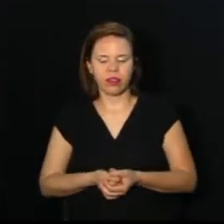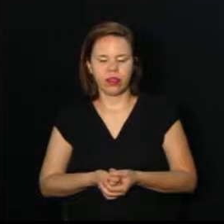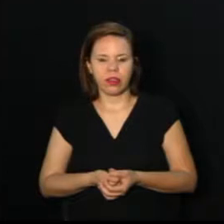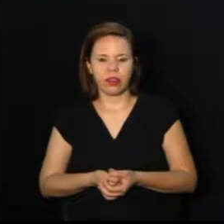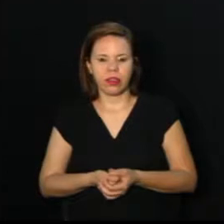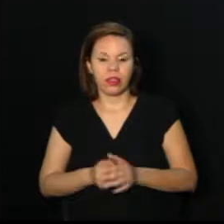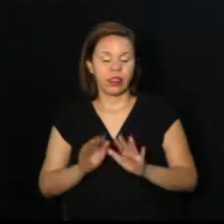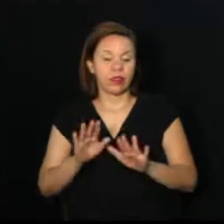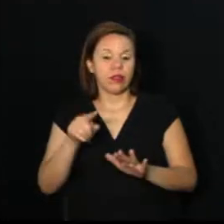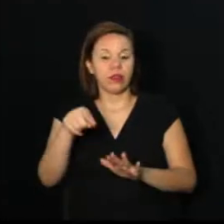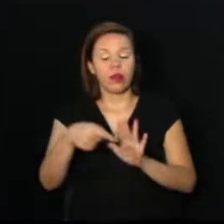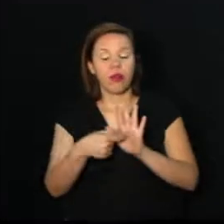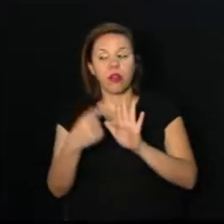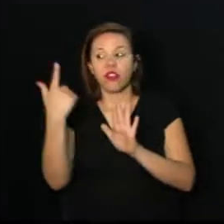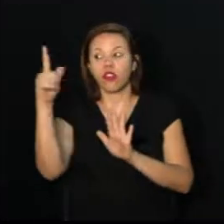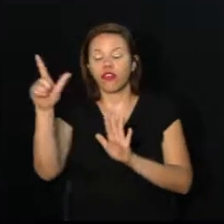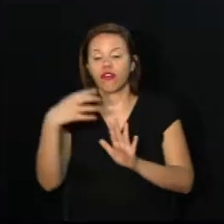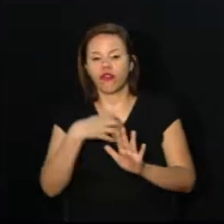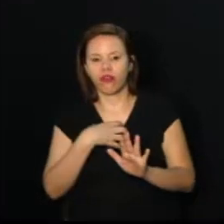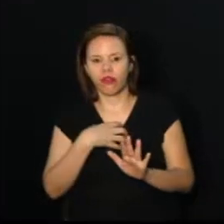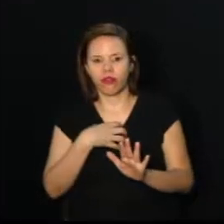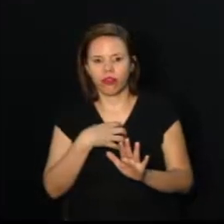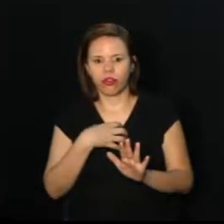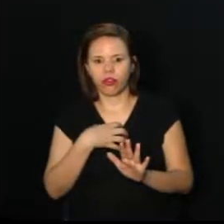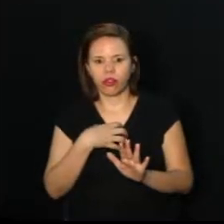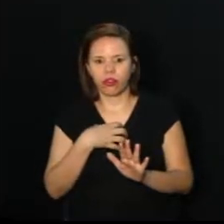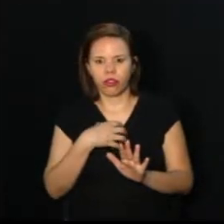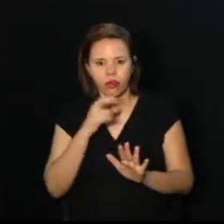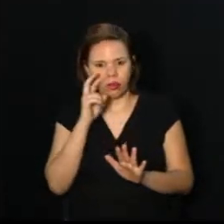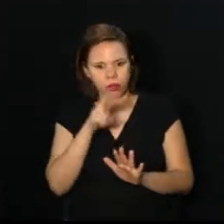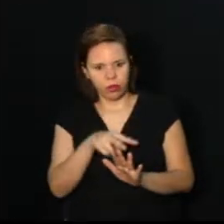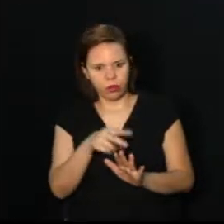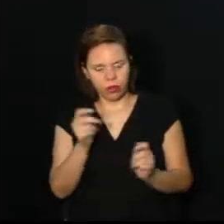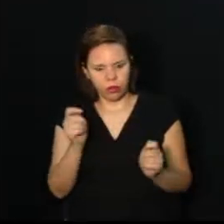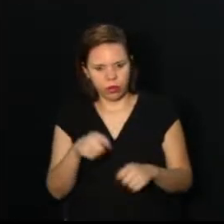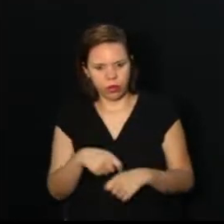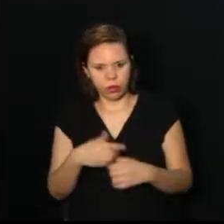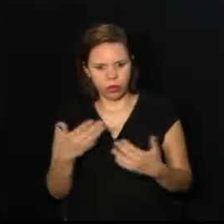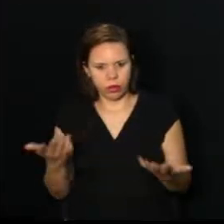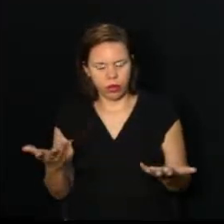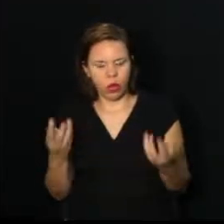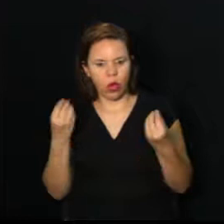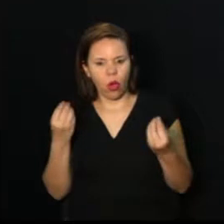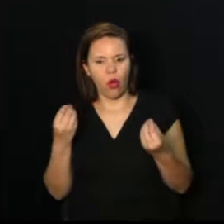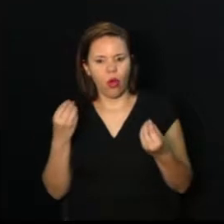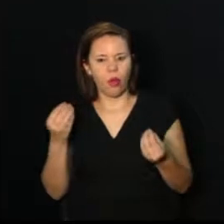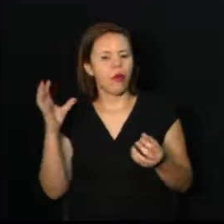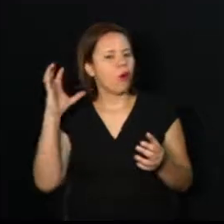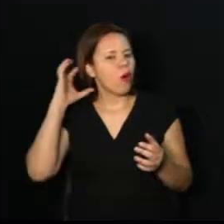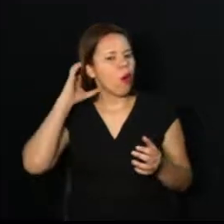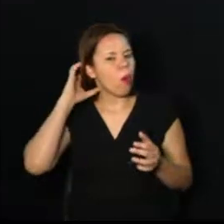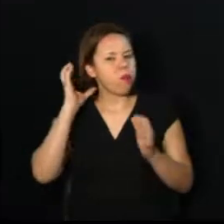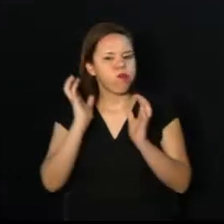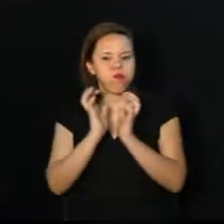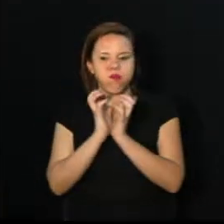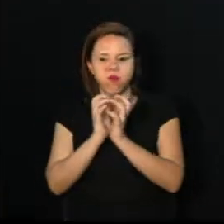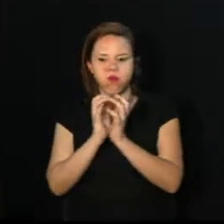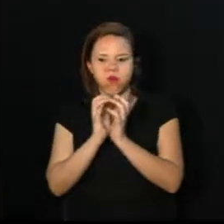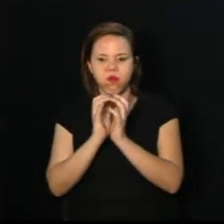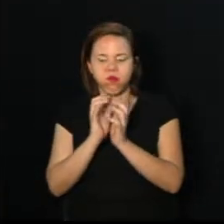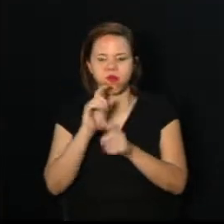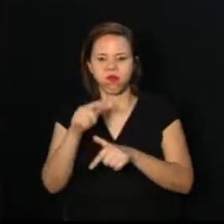Mas se eu mostrar de outro jeito, vocês vão ver como o cérebro